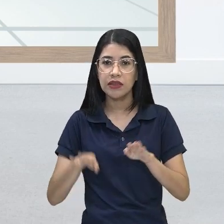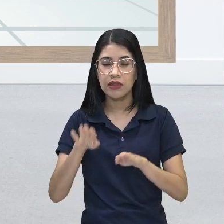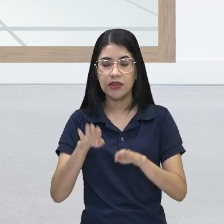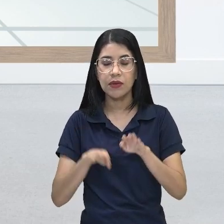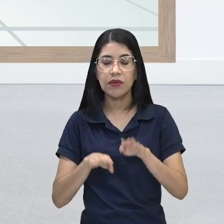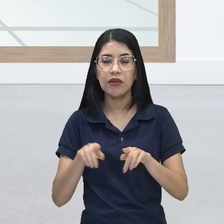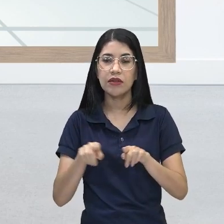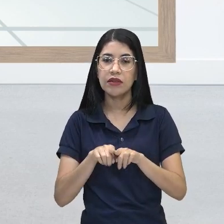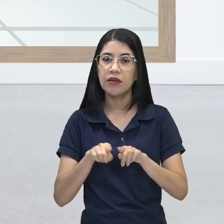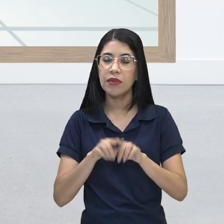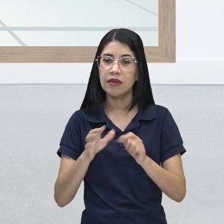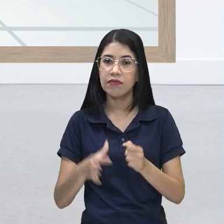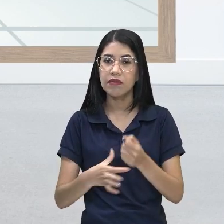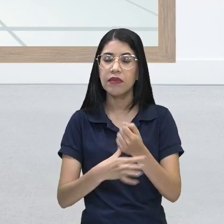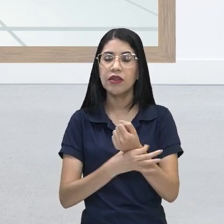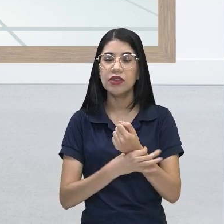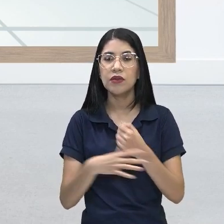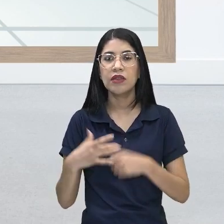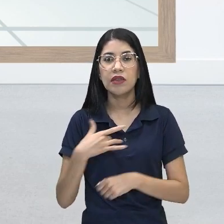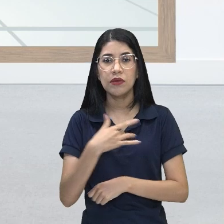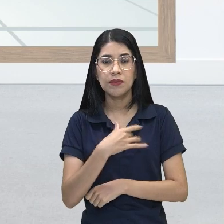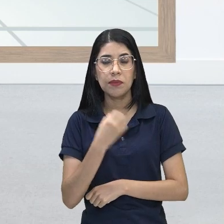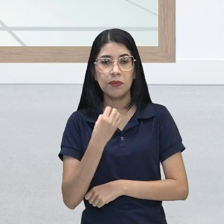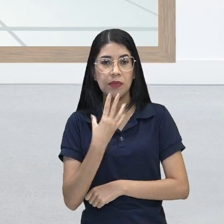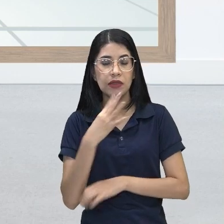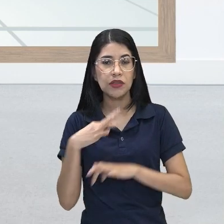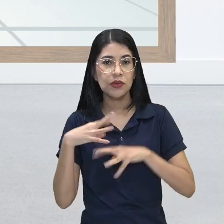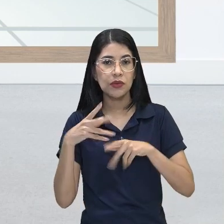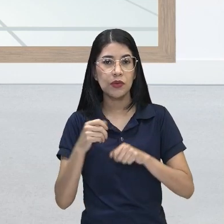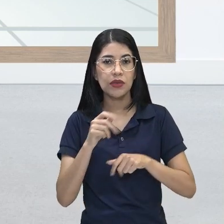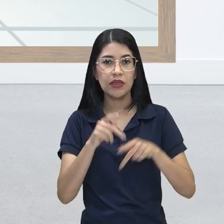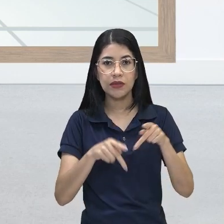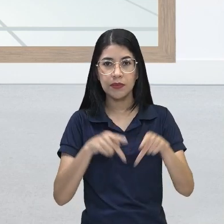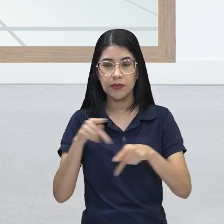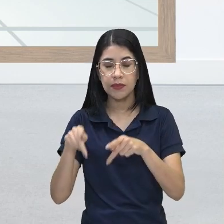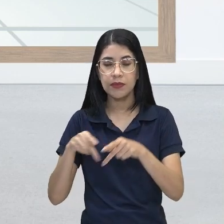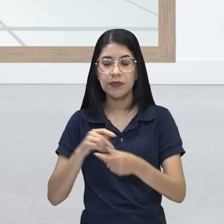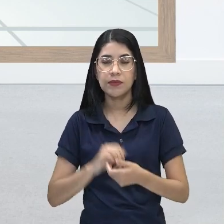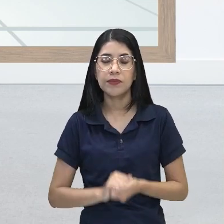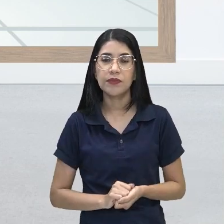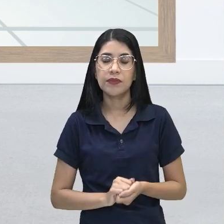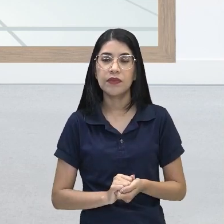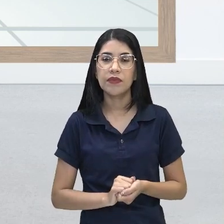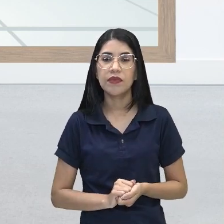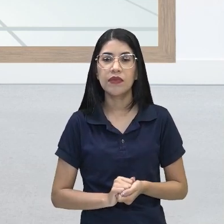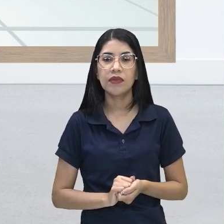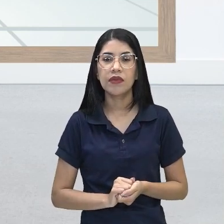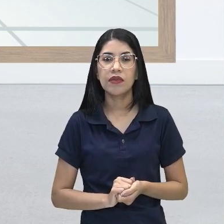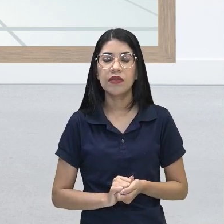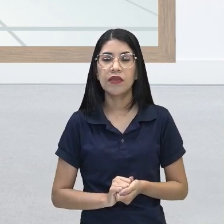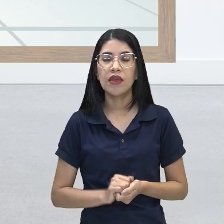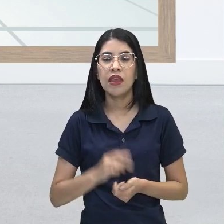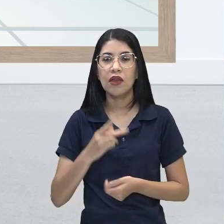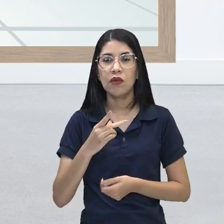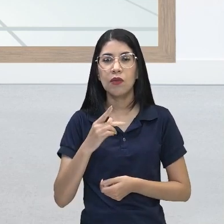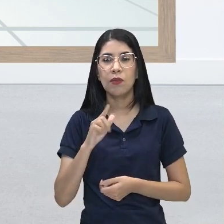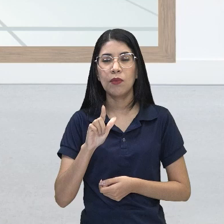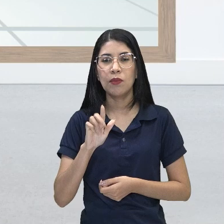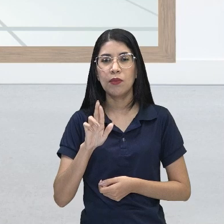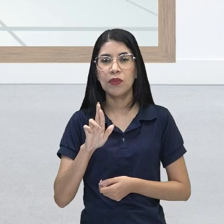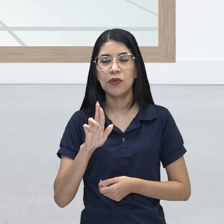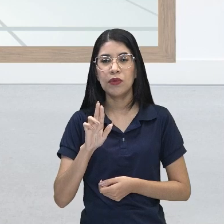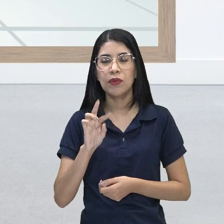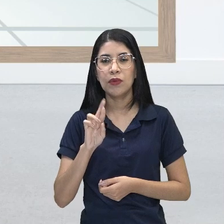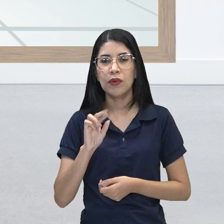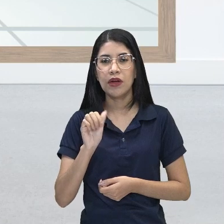e garantindo o bem-estar de todos os cidadãos. E, por fim, pluralismo político.